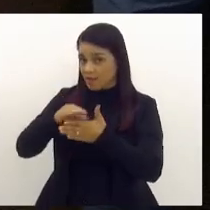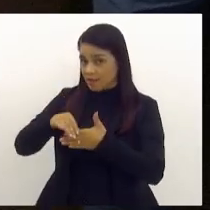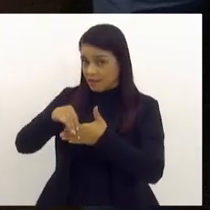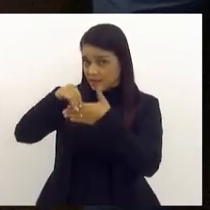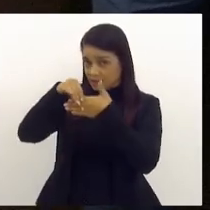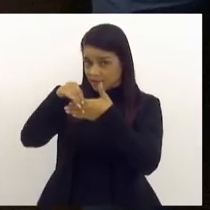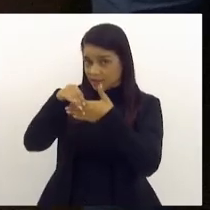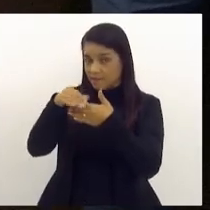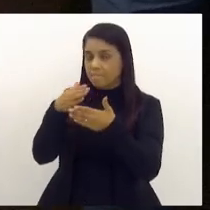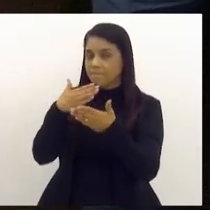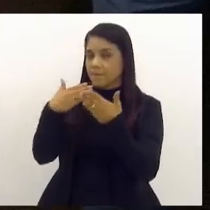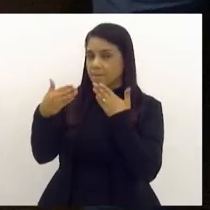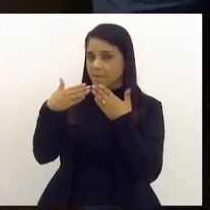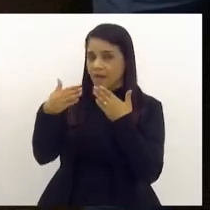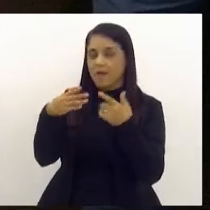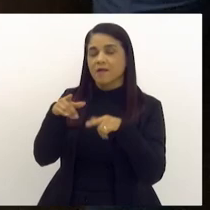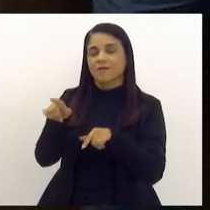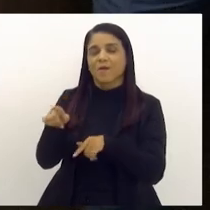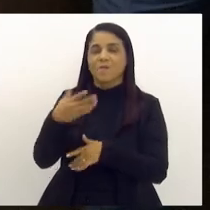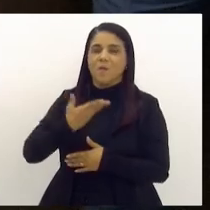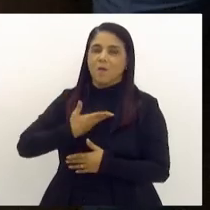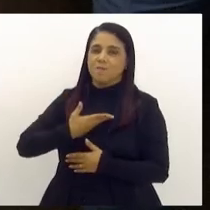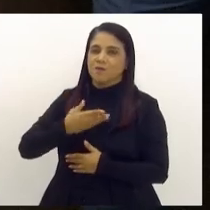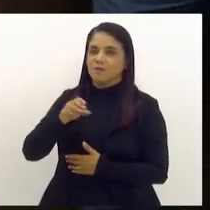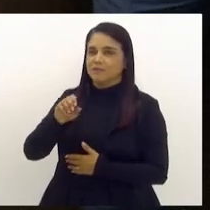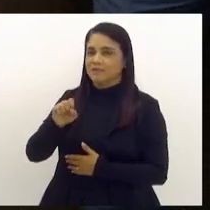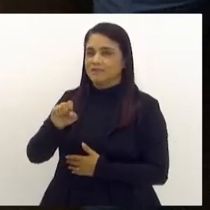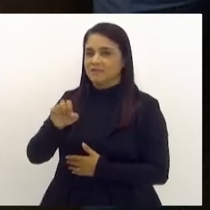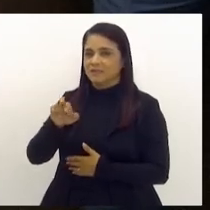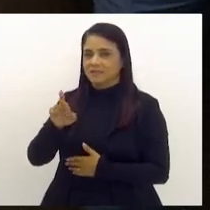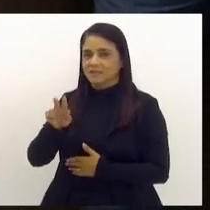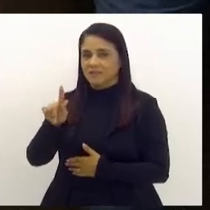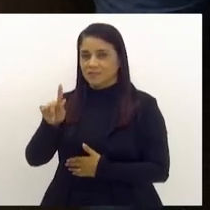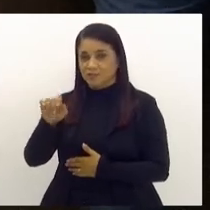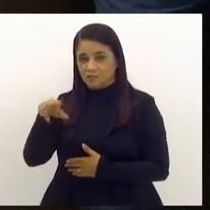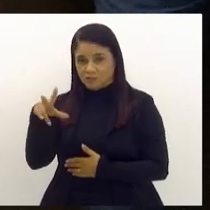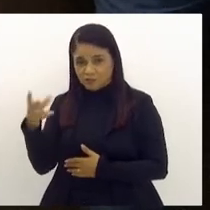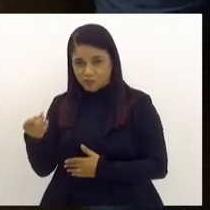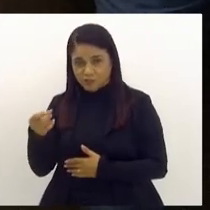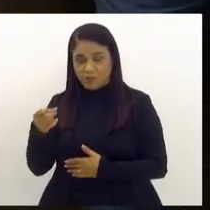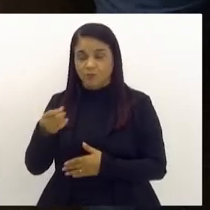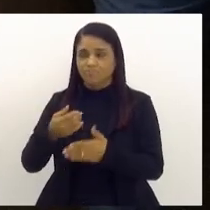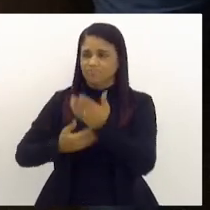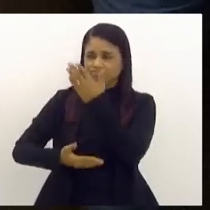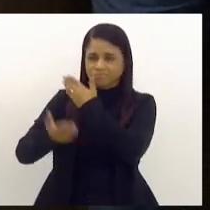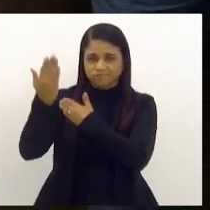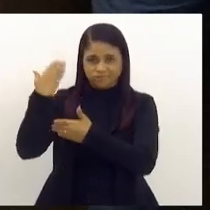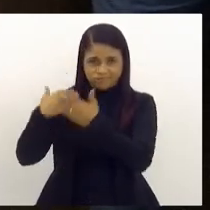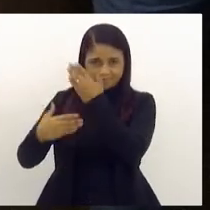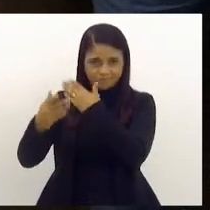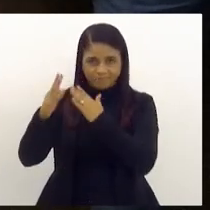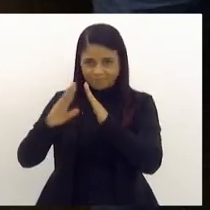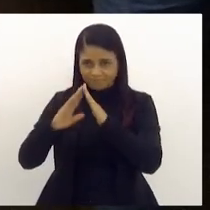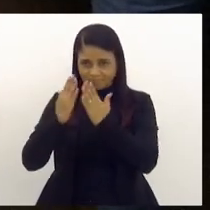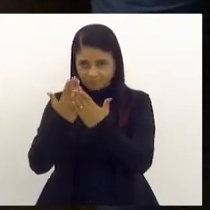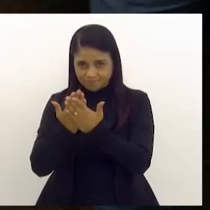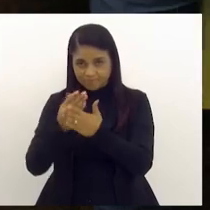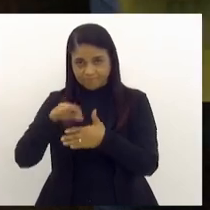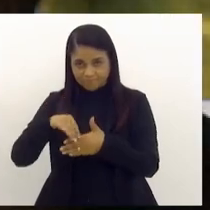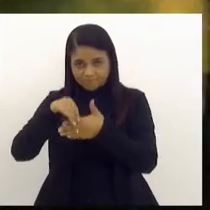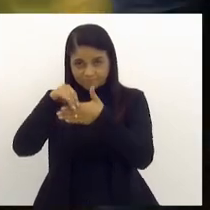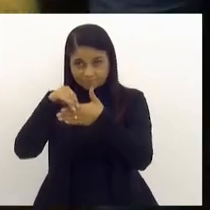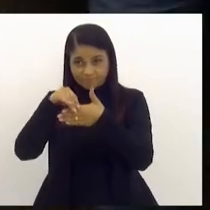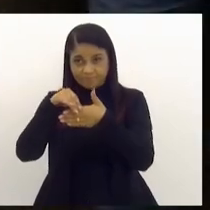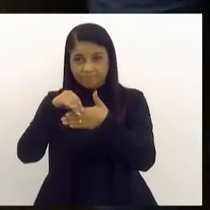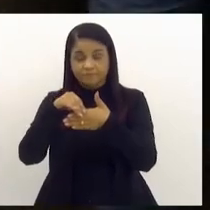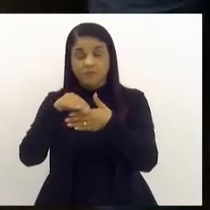entabulado, conforme diz o meu amigo doutor Serginho, no Colégio de Líderes retrasado, que a gente trate da